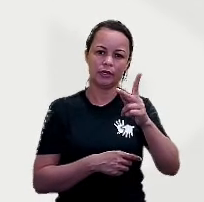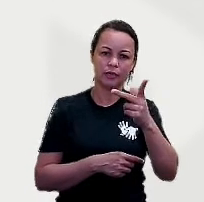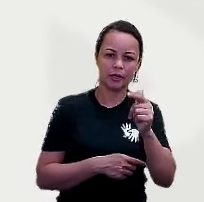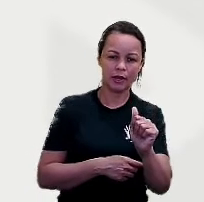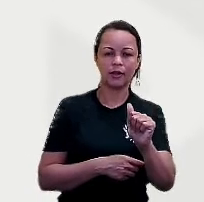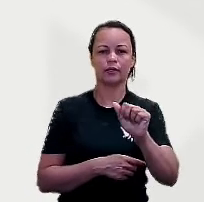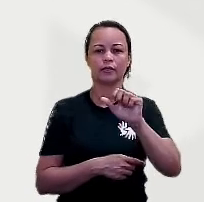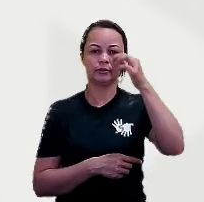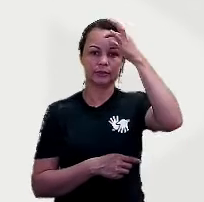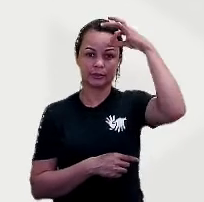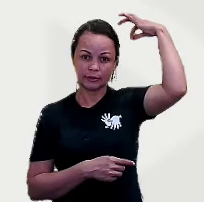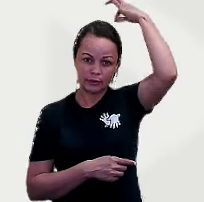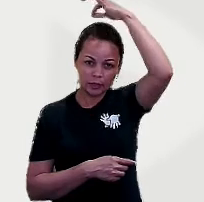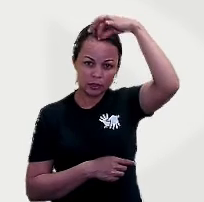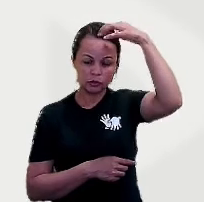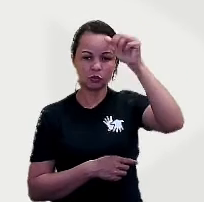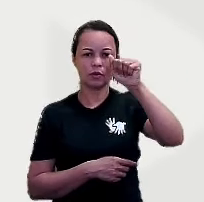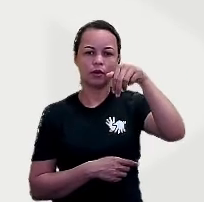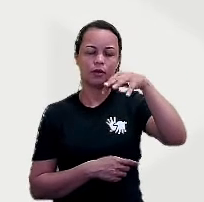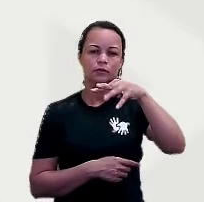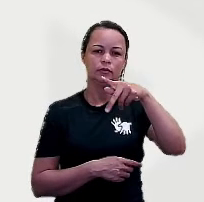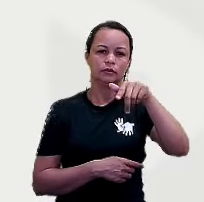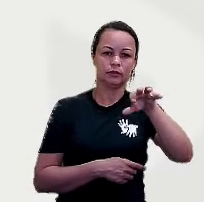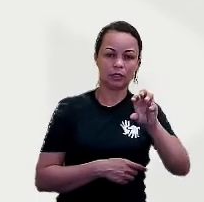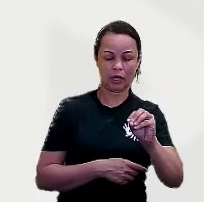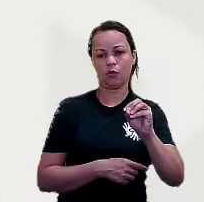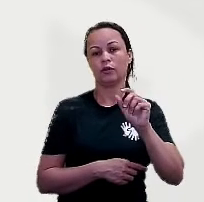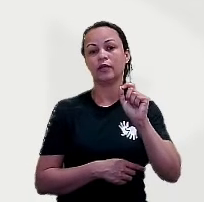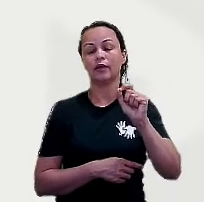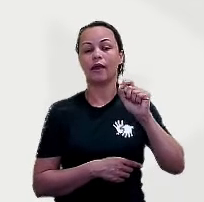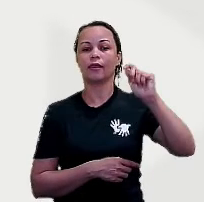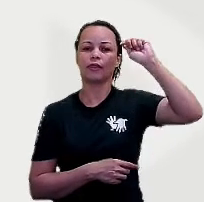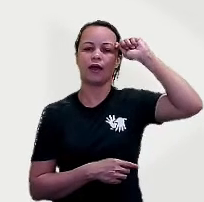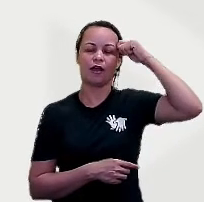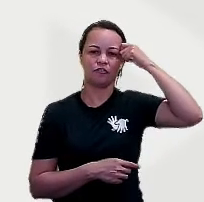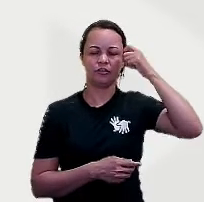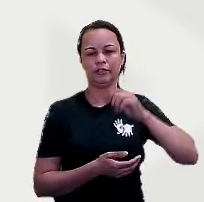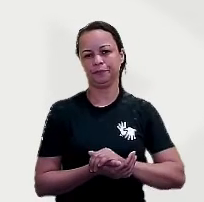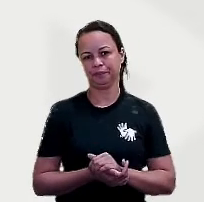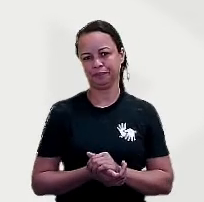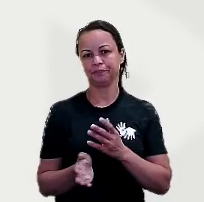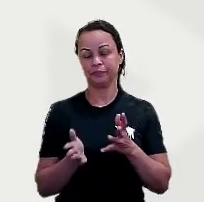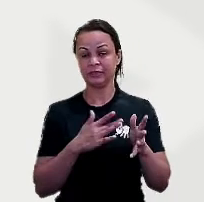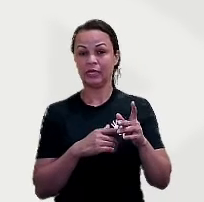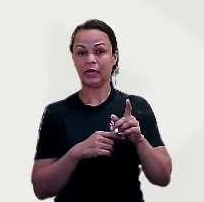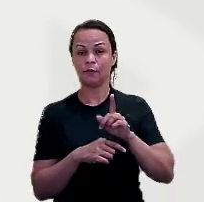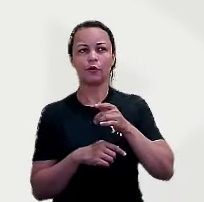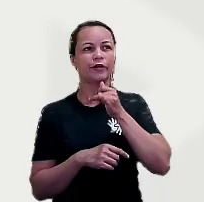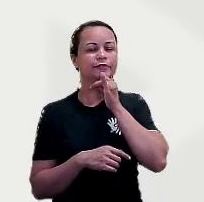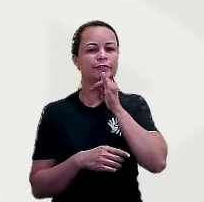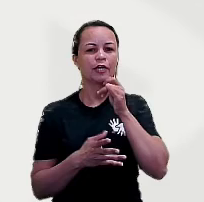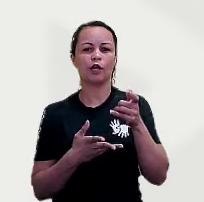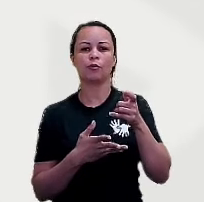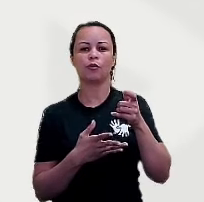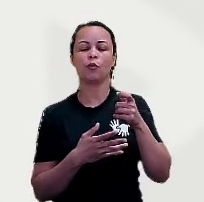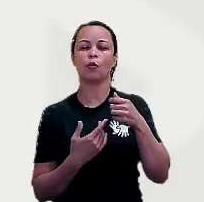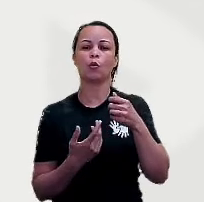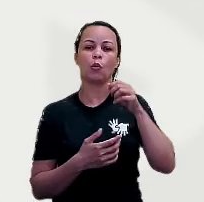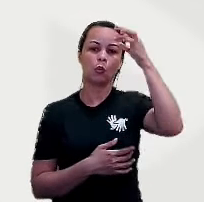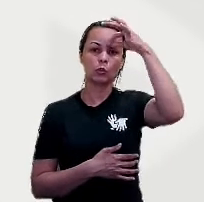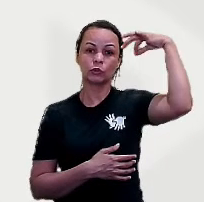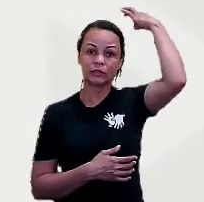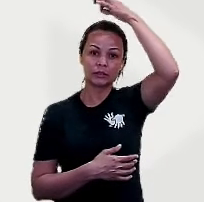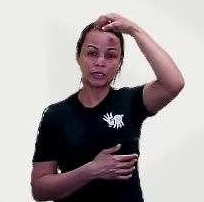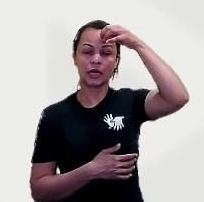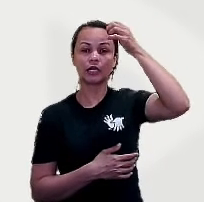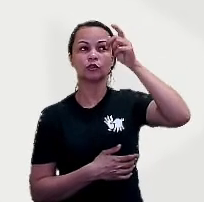África. Por exemplo, o santo padroeiro da ilha, lá é Santo Antão. Aqui na